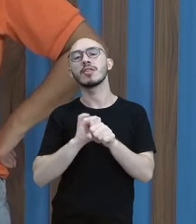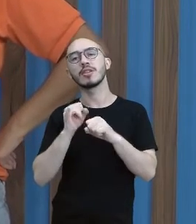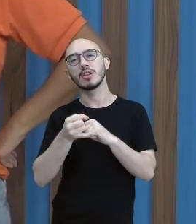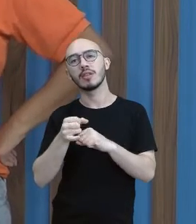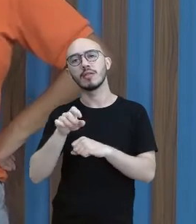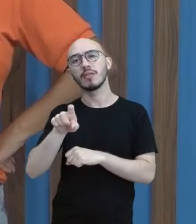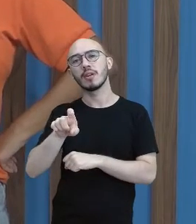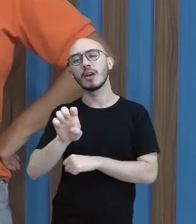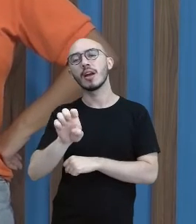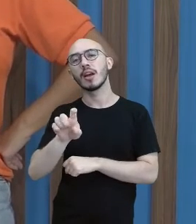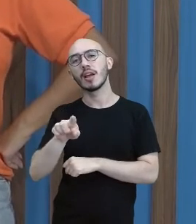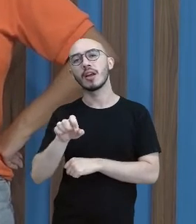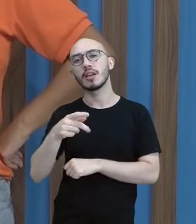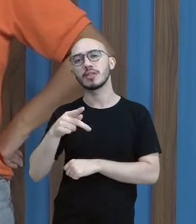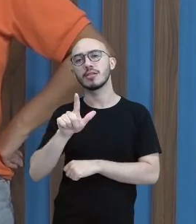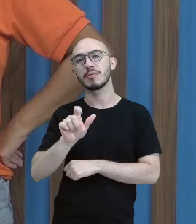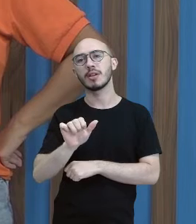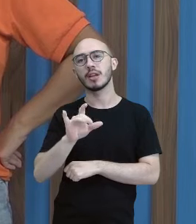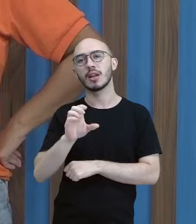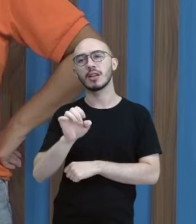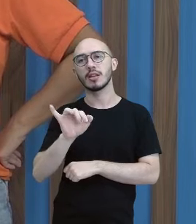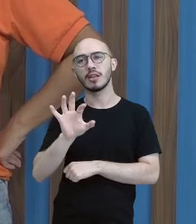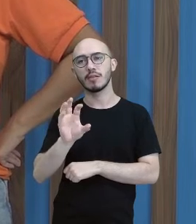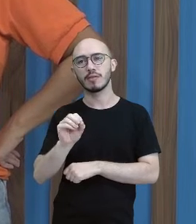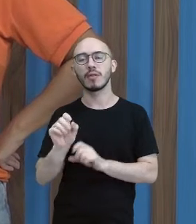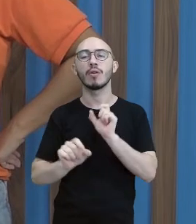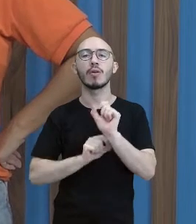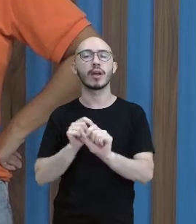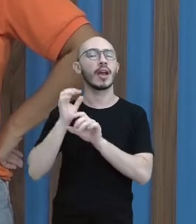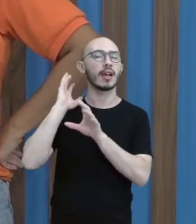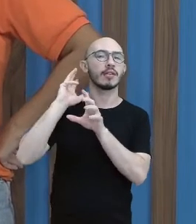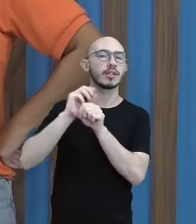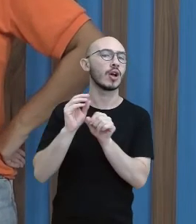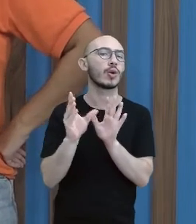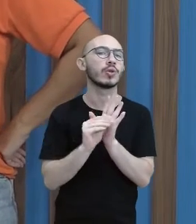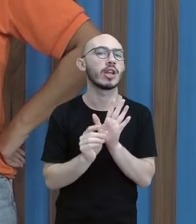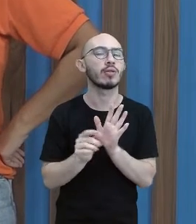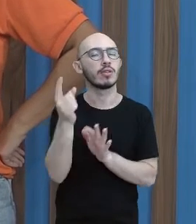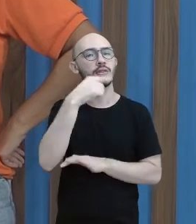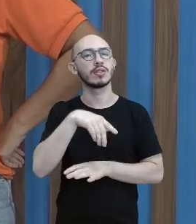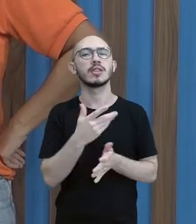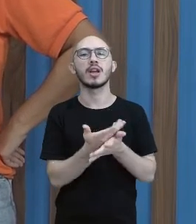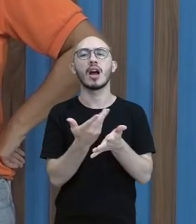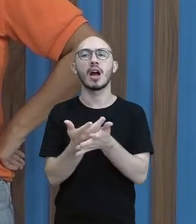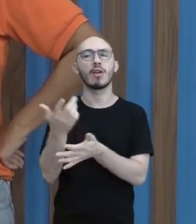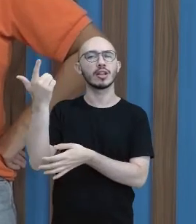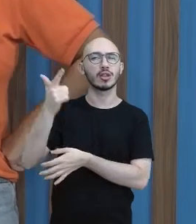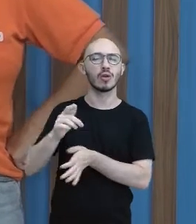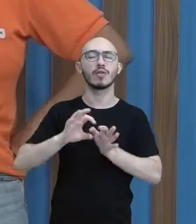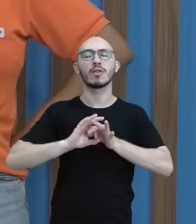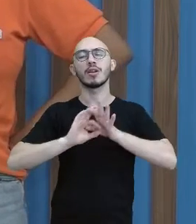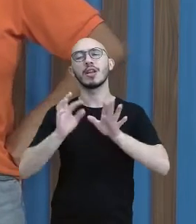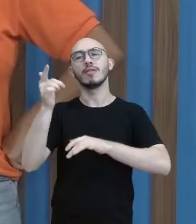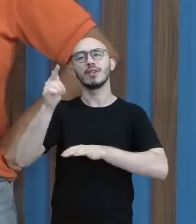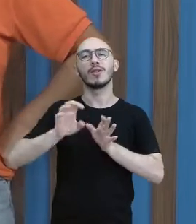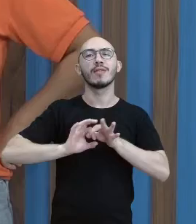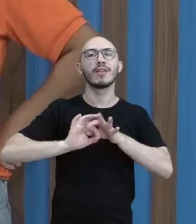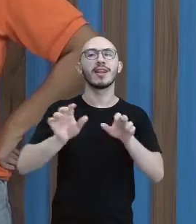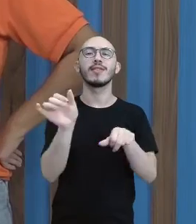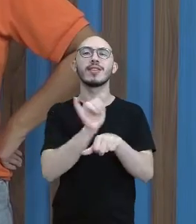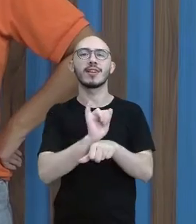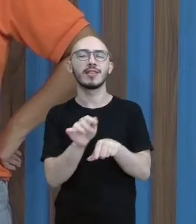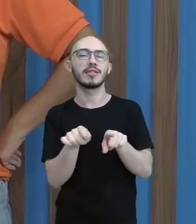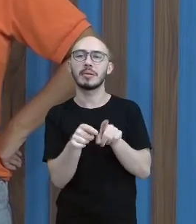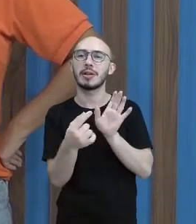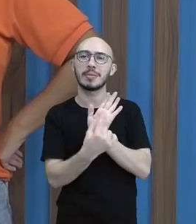importante que a gente revise os conteúdos. Por isso que vocês sempre podem rever nossas aulas, tanto no canal quanto no